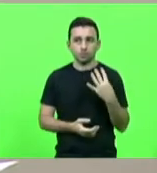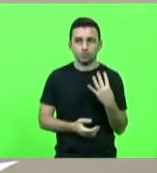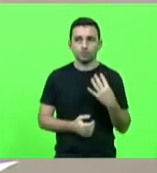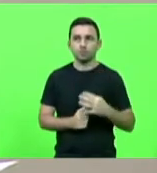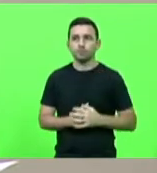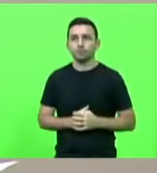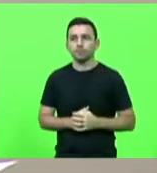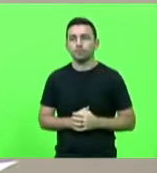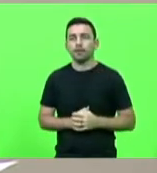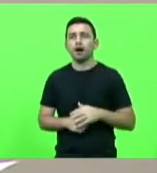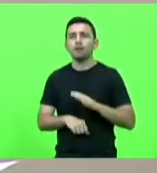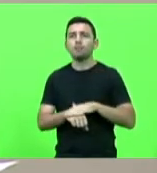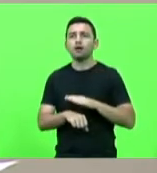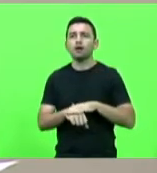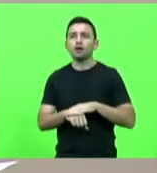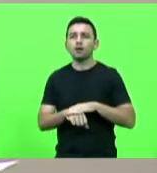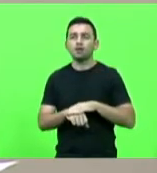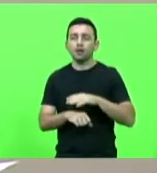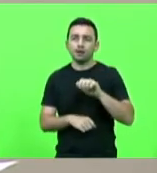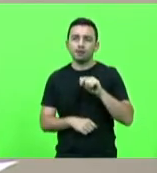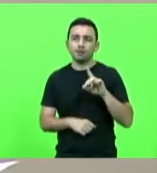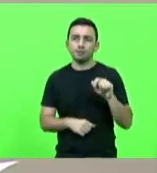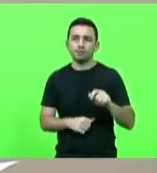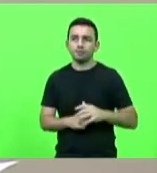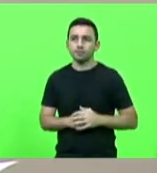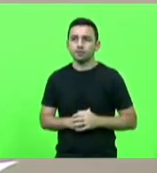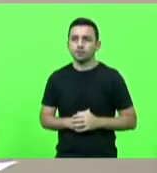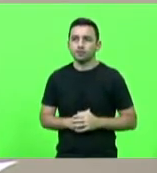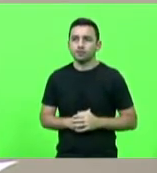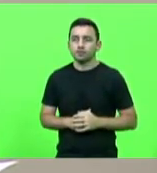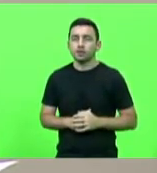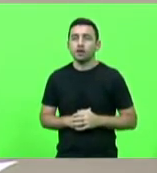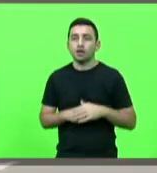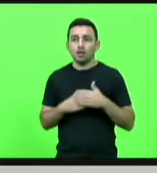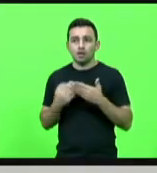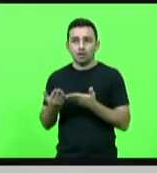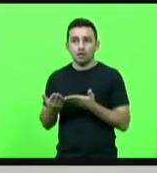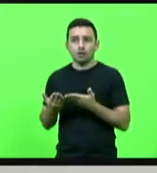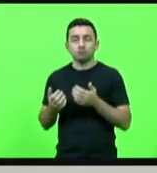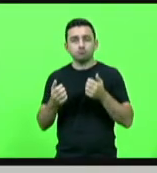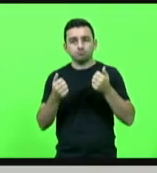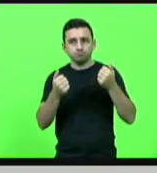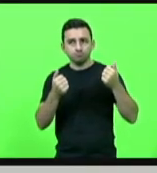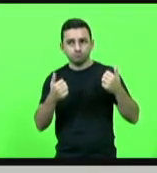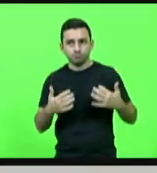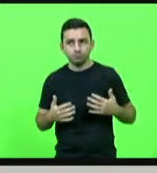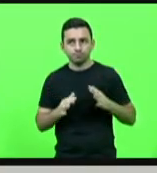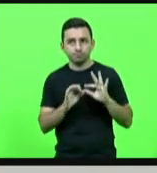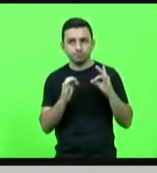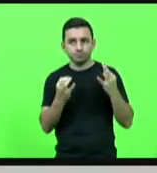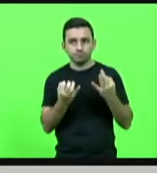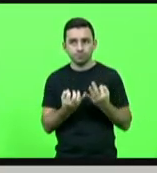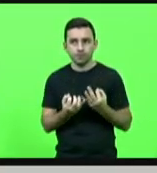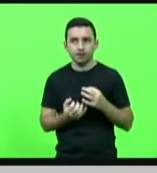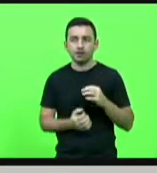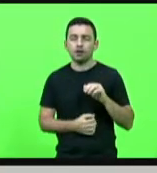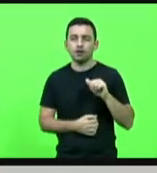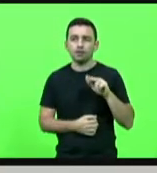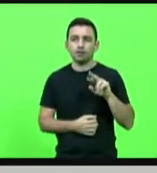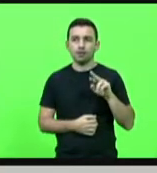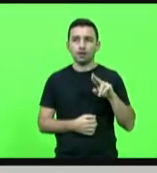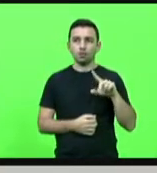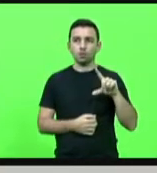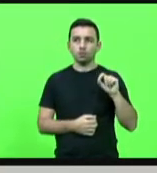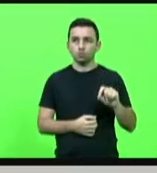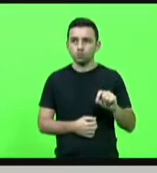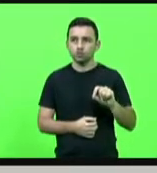A autora, deputada Ada Faraco de Luca, manifestando aos familiares do senhor Arnaldo Jabor pesar